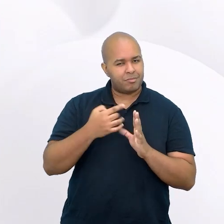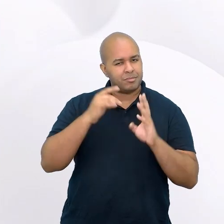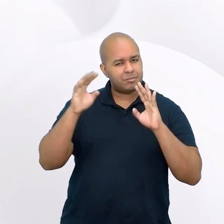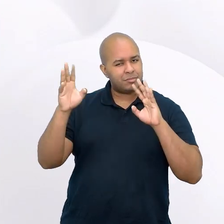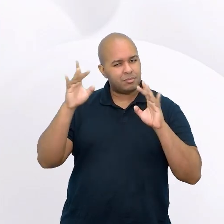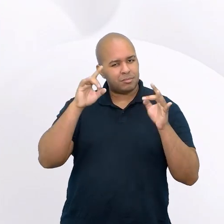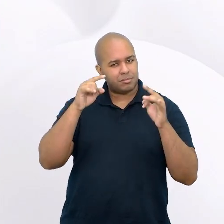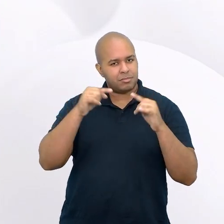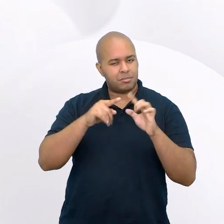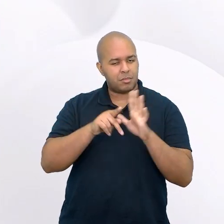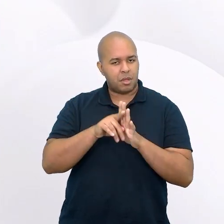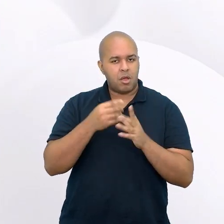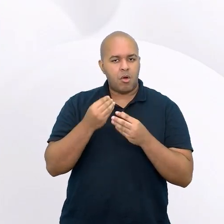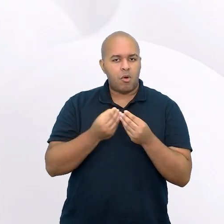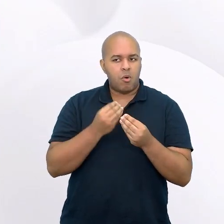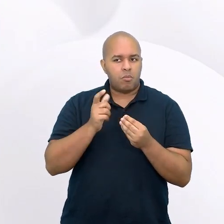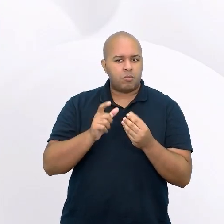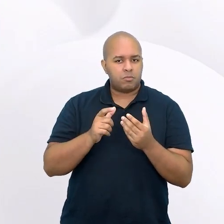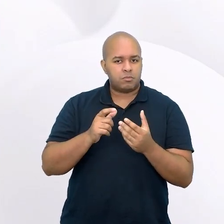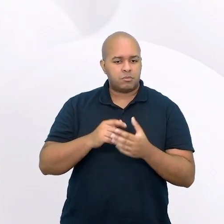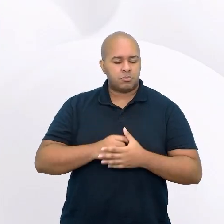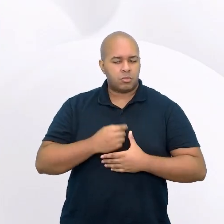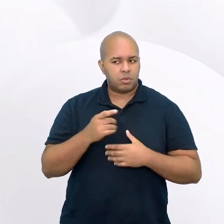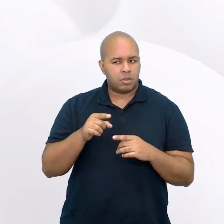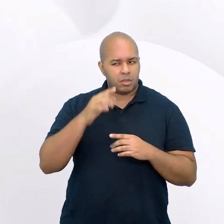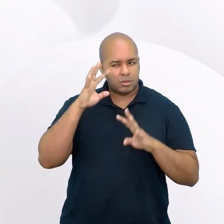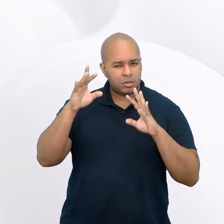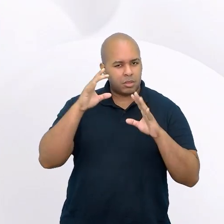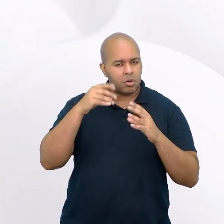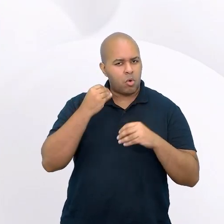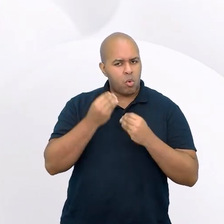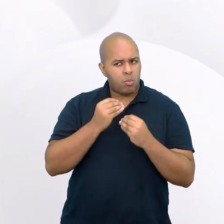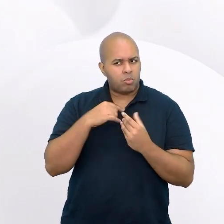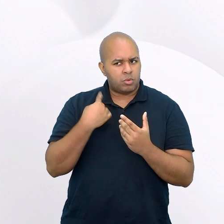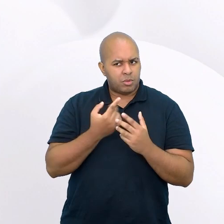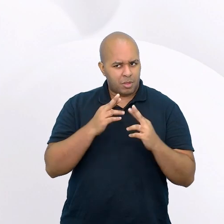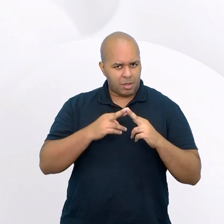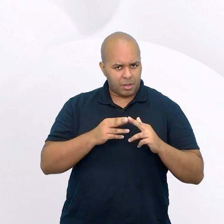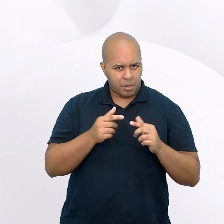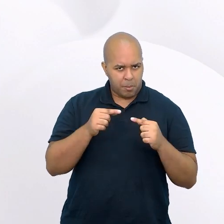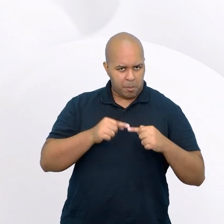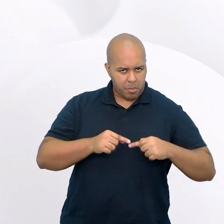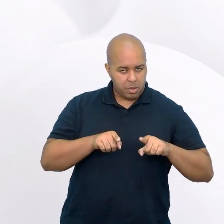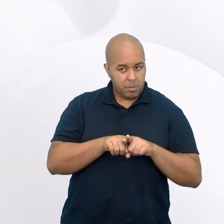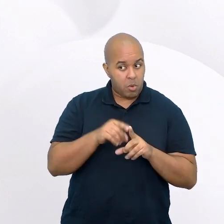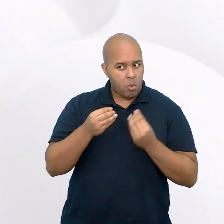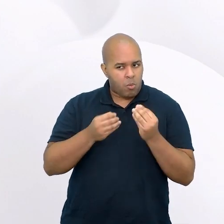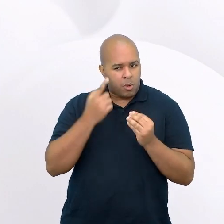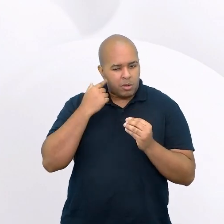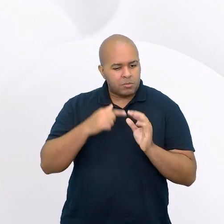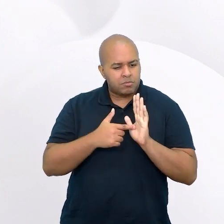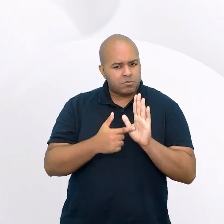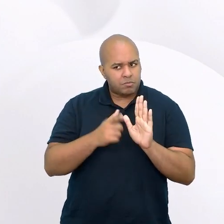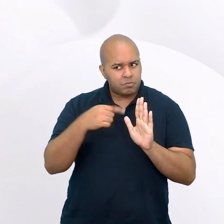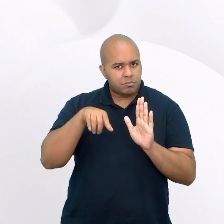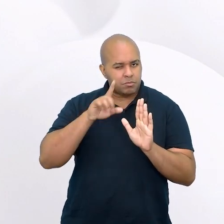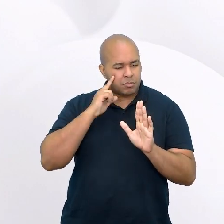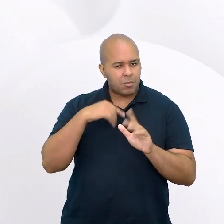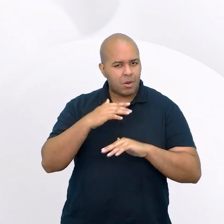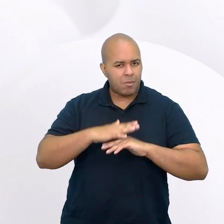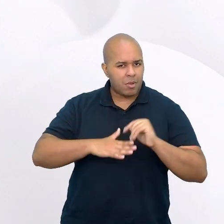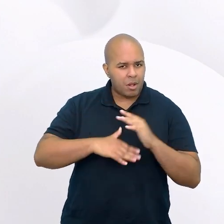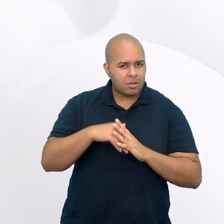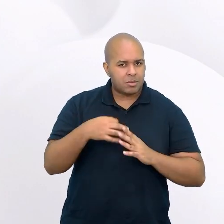refletir sobre como que assim como que como que a nossa rede é composta E como que isso reflete nas nossas